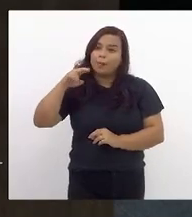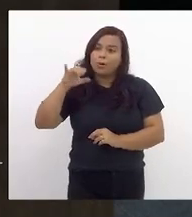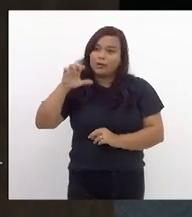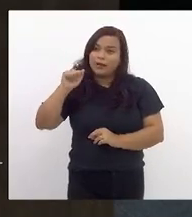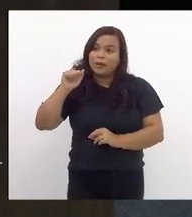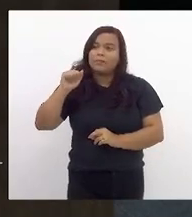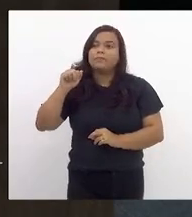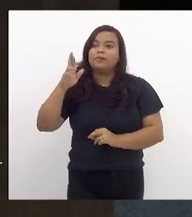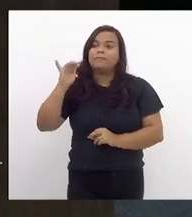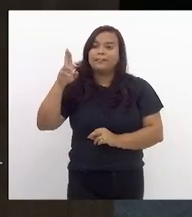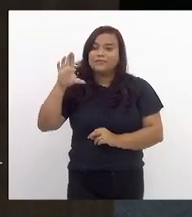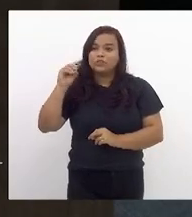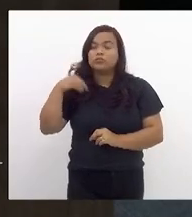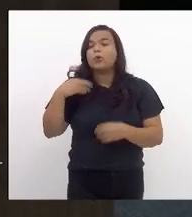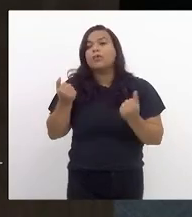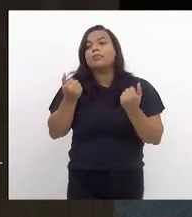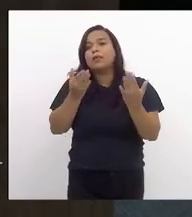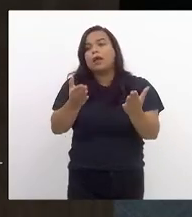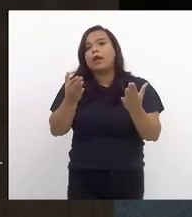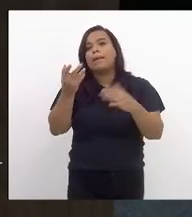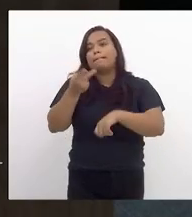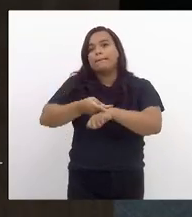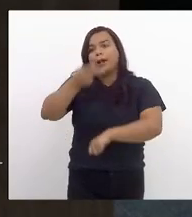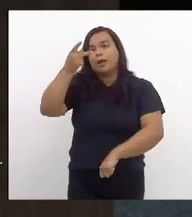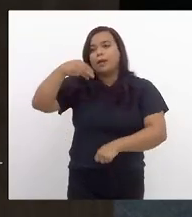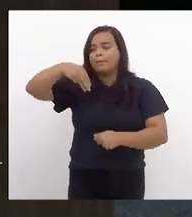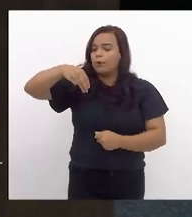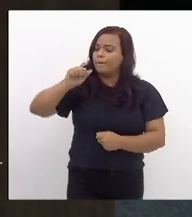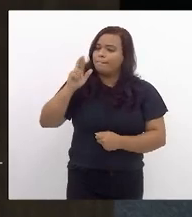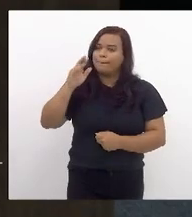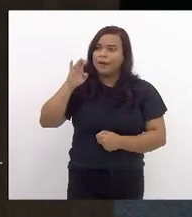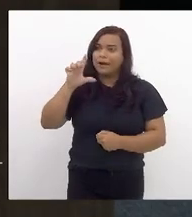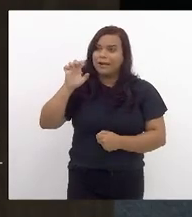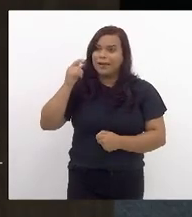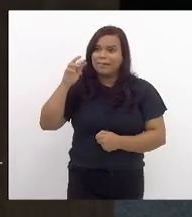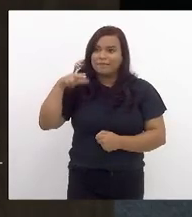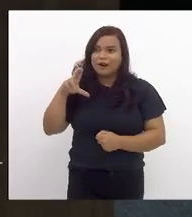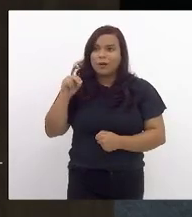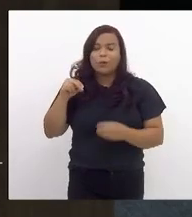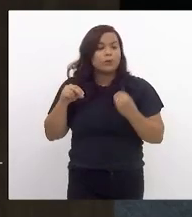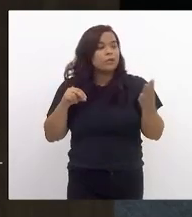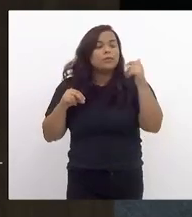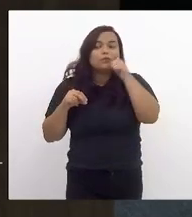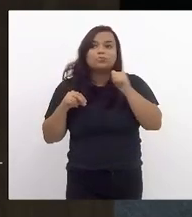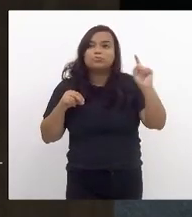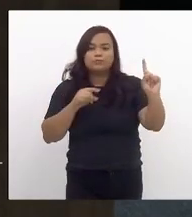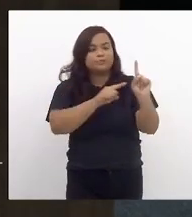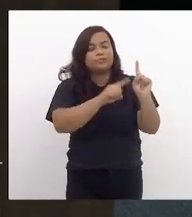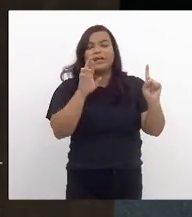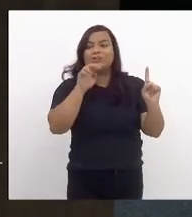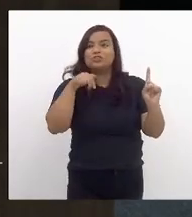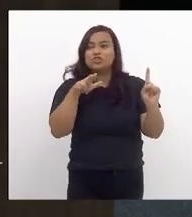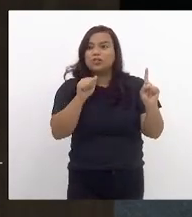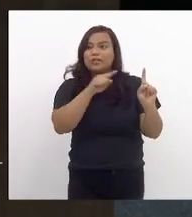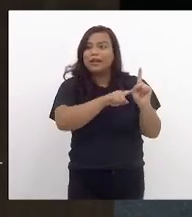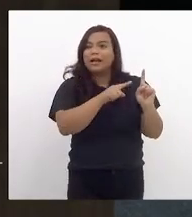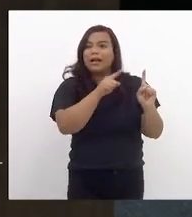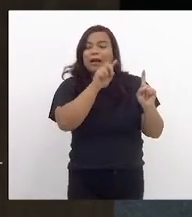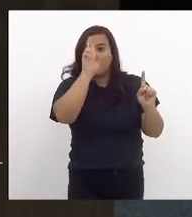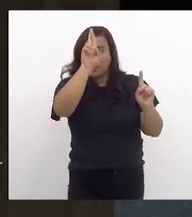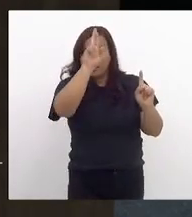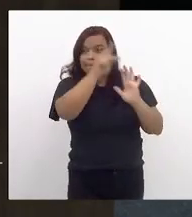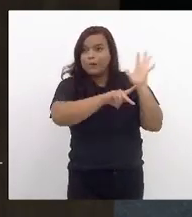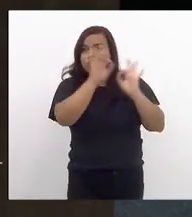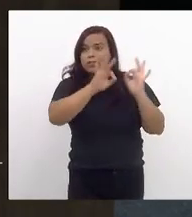Marielle Franco a Regina Celli. Eu conheço a Regina, que conduz o projeto Favela Orgânica, ali no Morro da